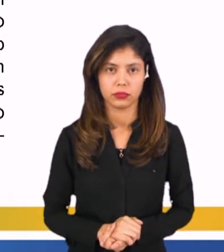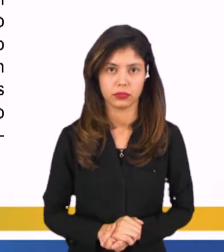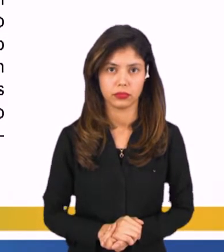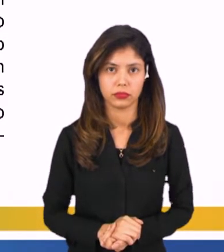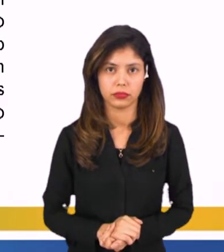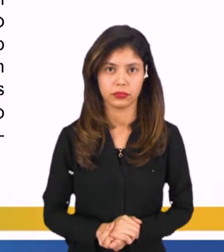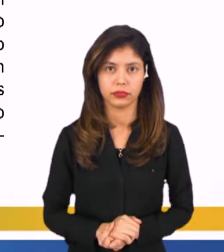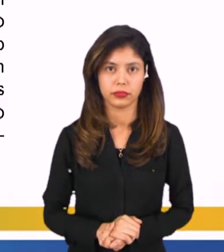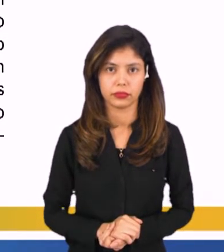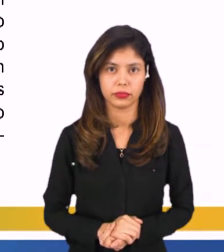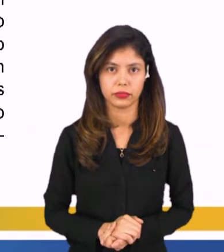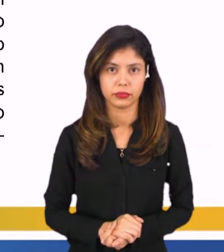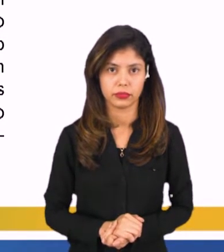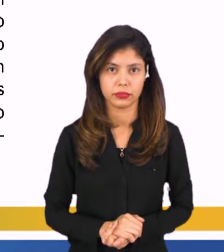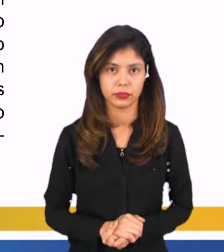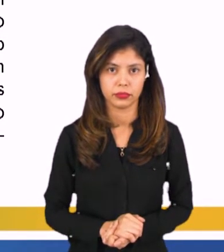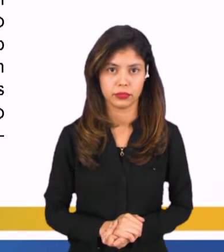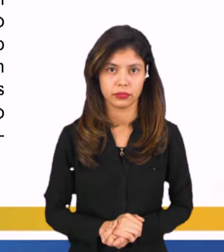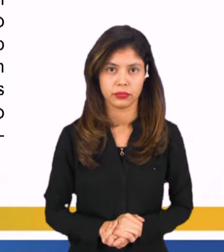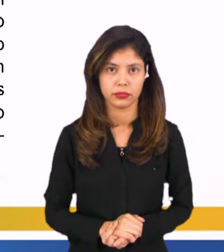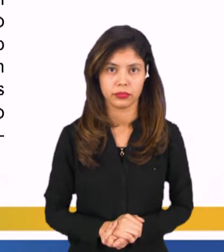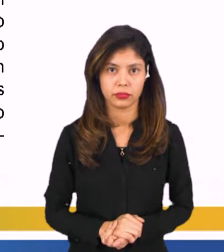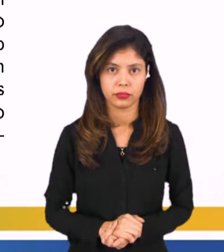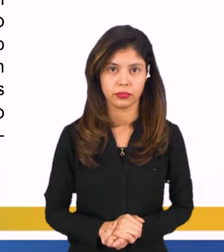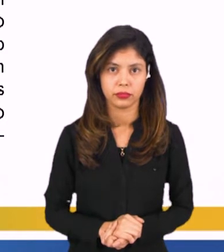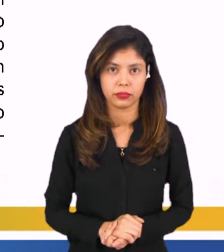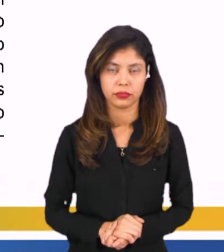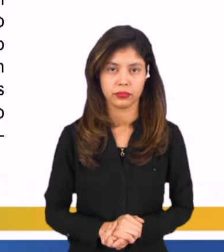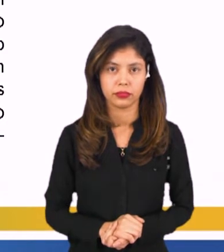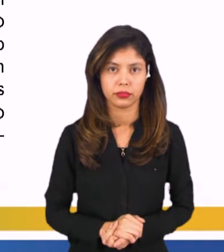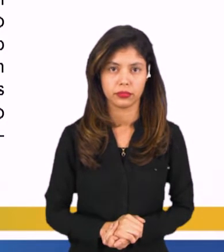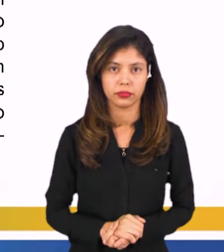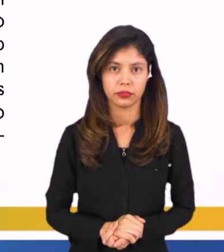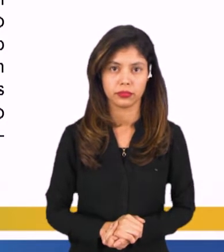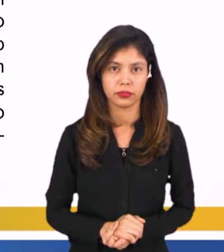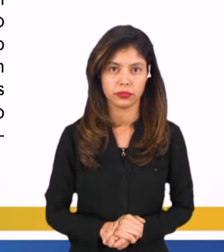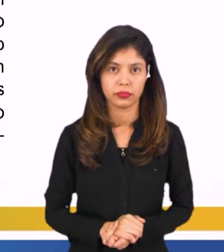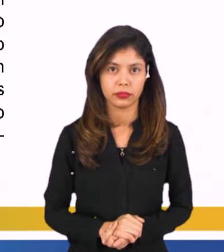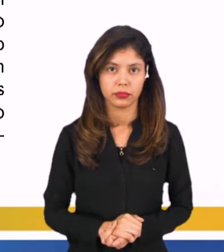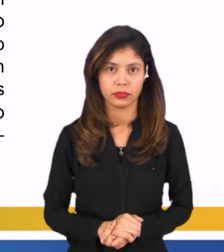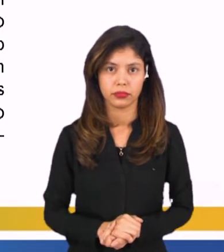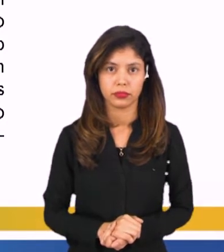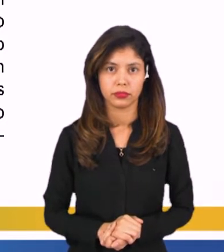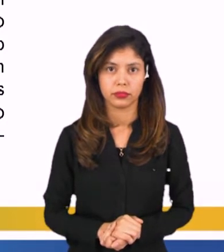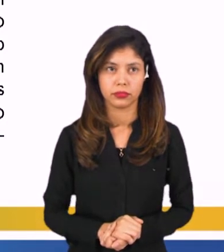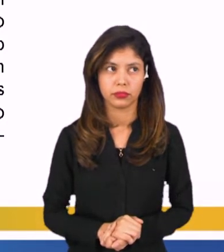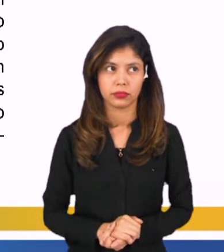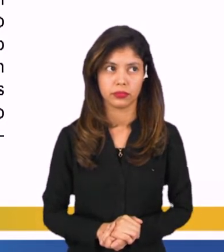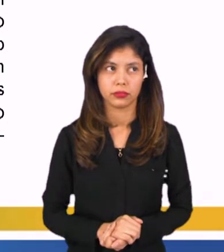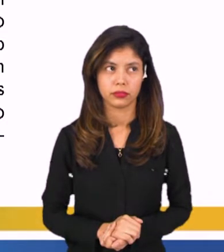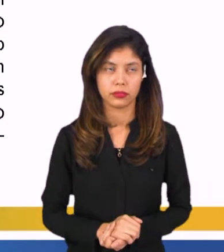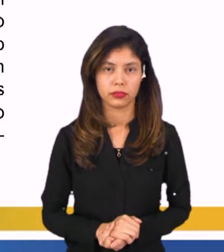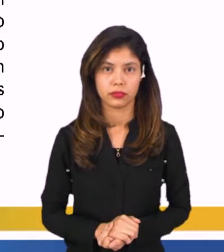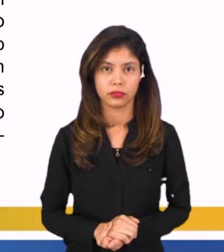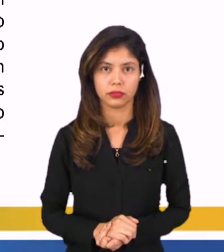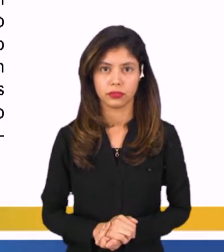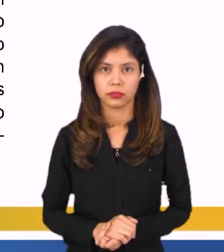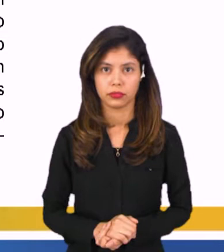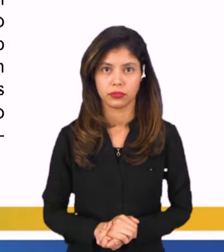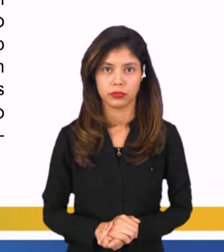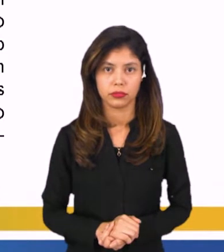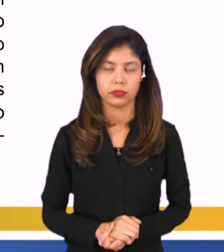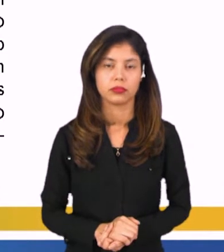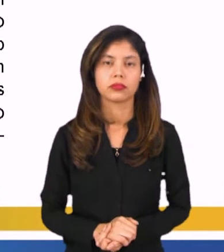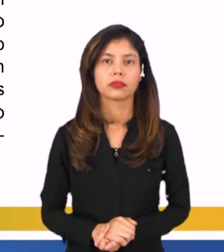Gabriel González Videla en Chile, es posible visitar su casa, construida en